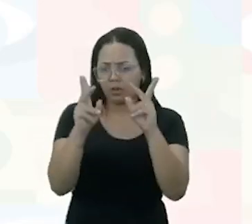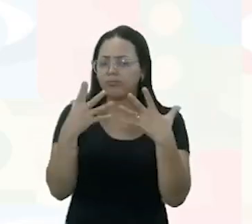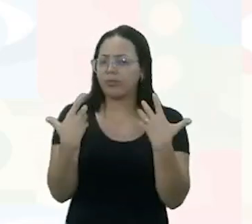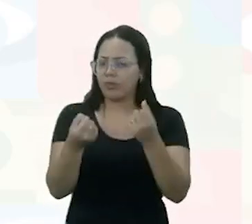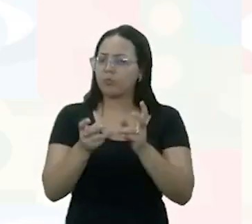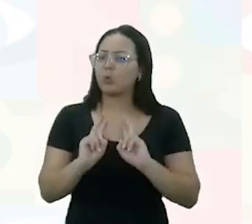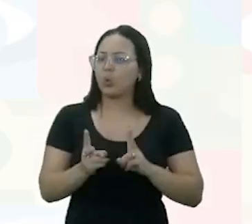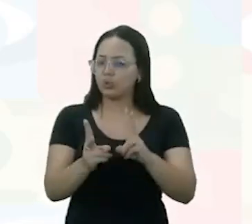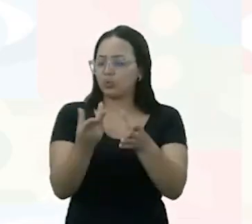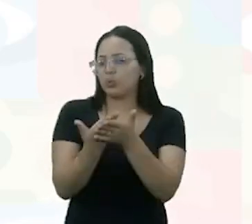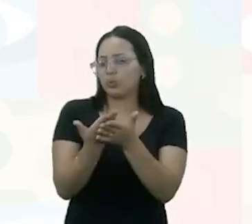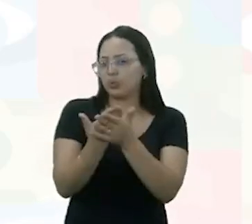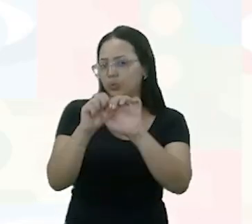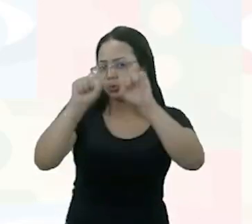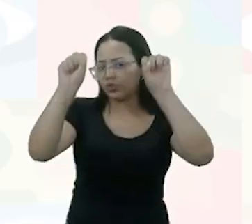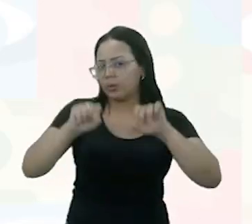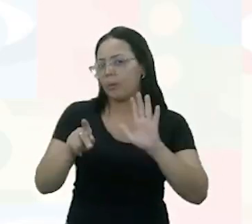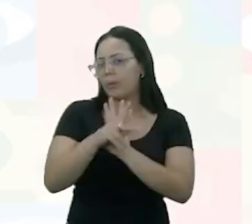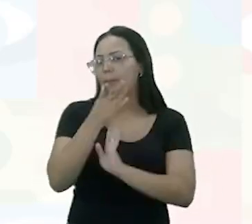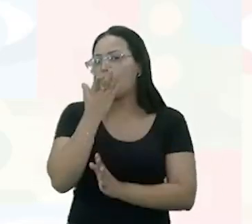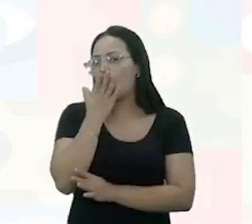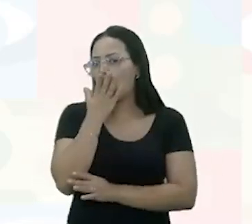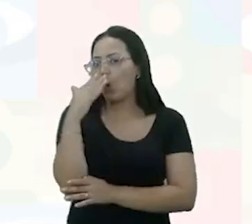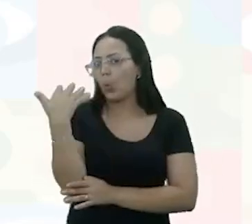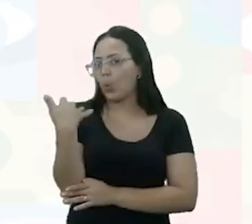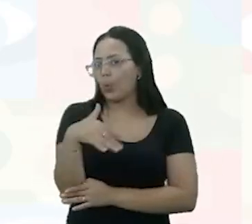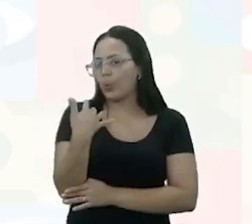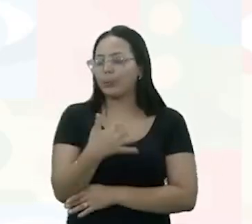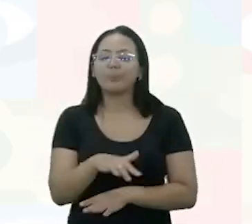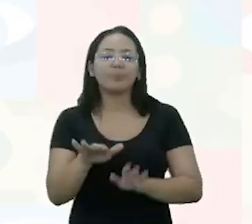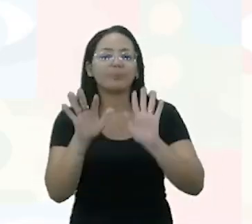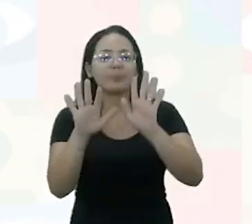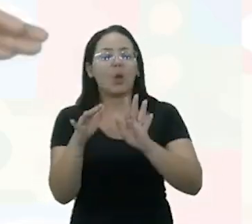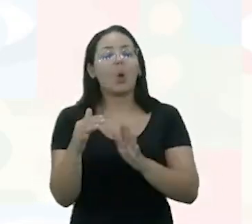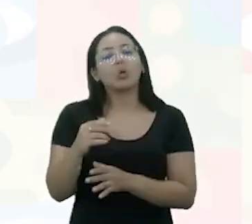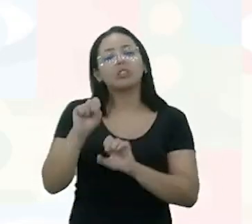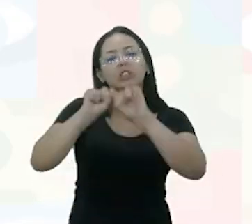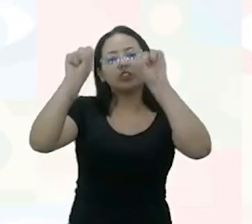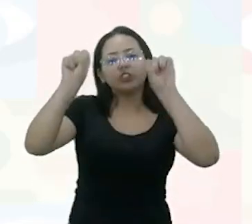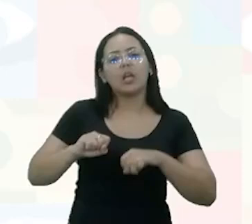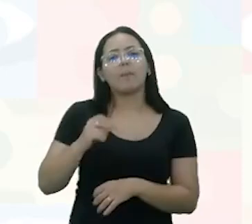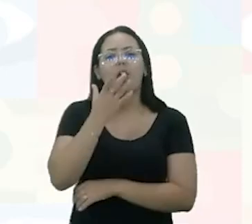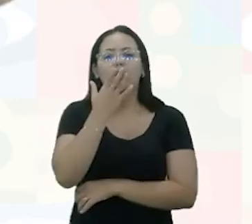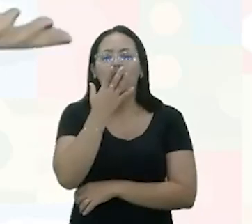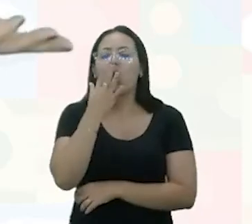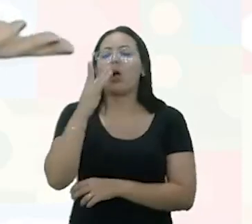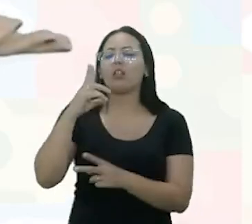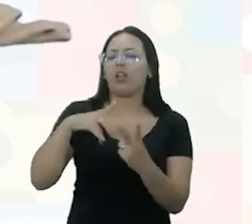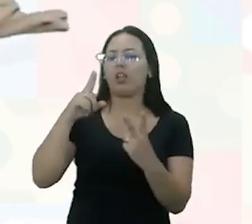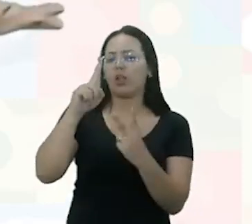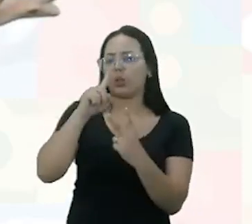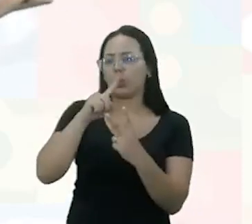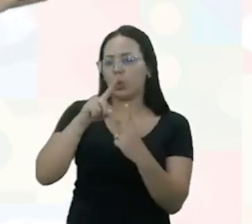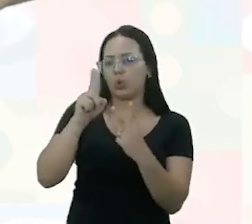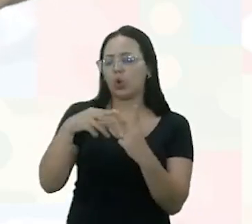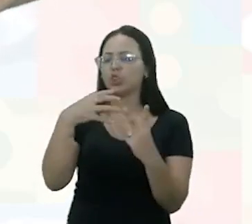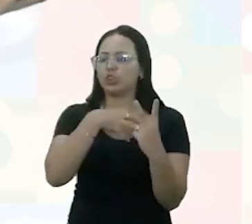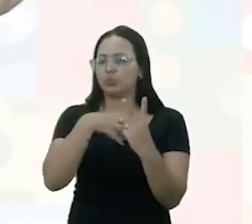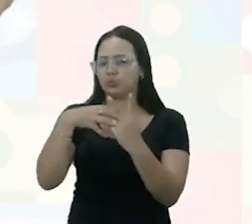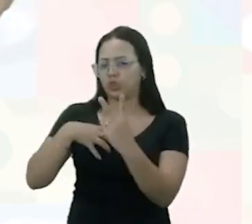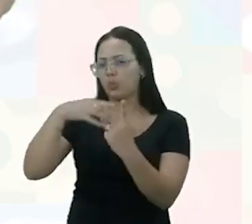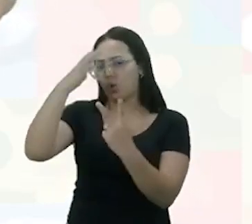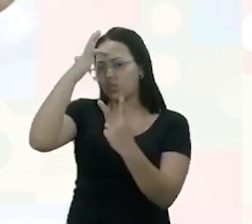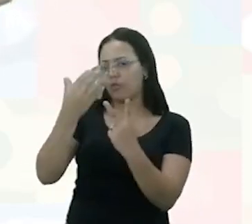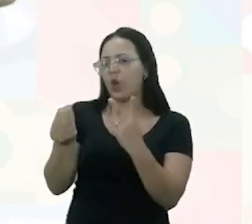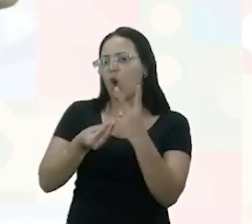lá, continuando, sistemas de cor. E aí, sistemas de cor. Existem duas formas de